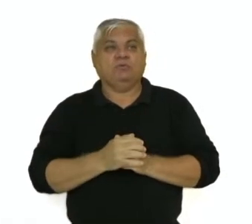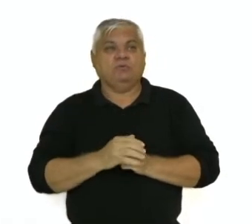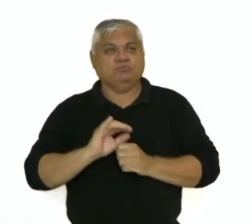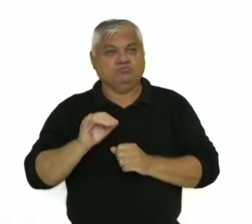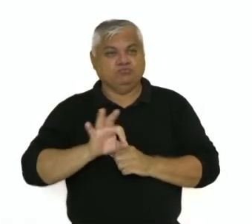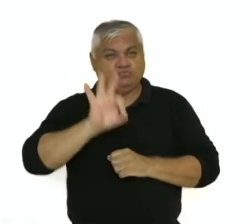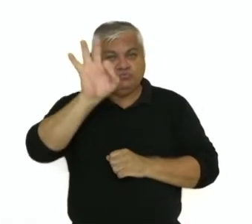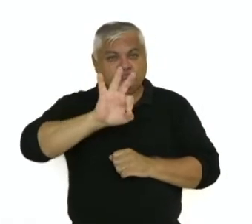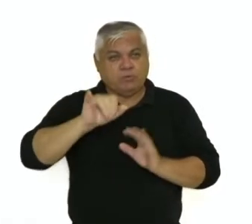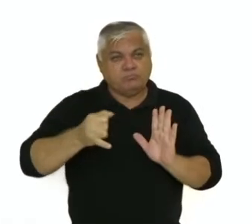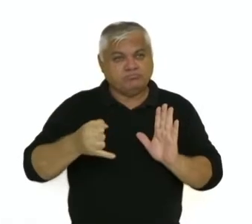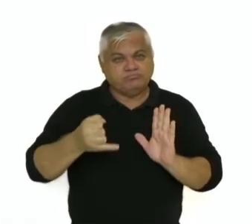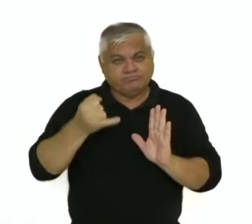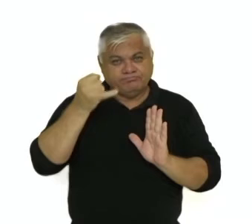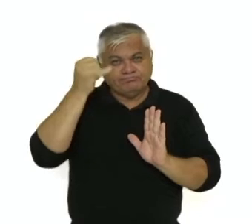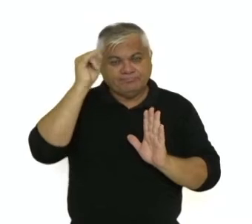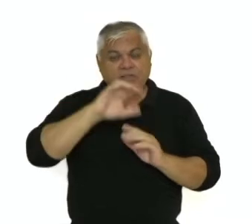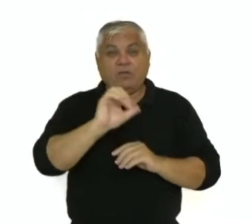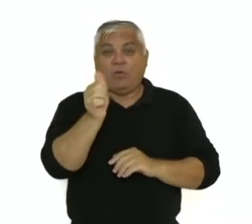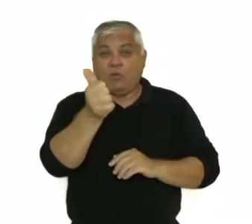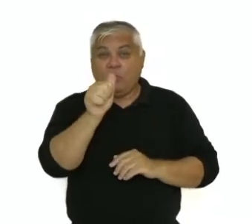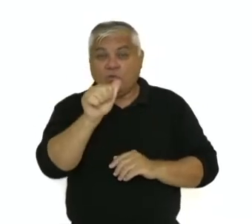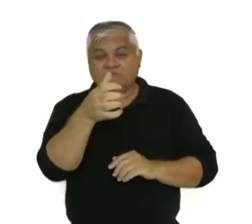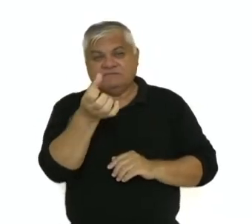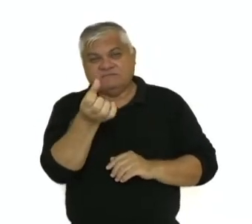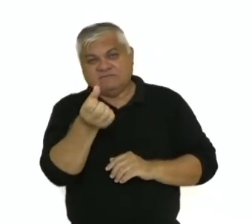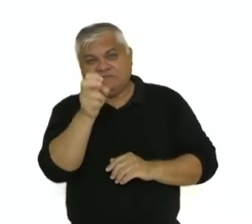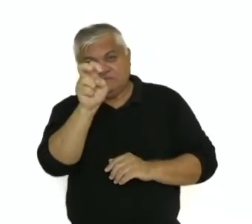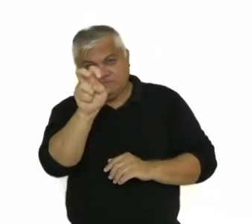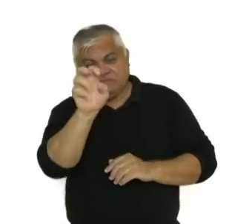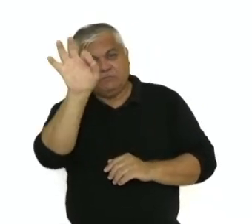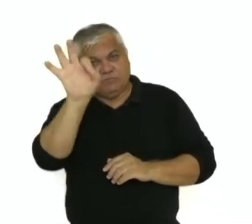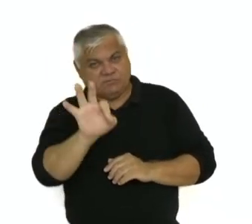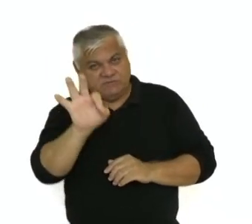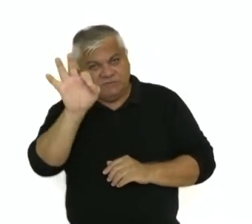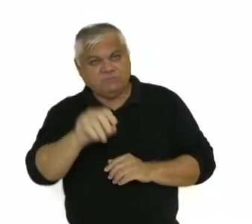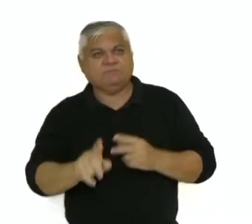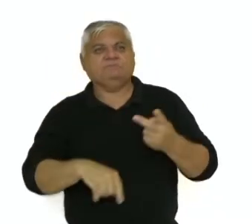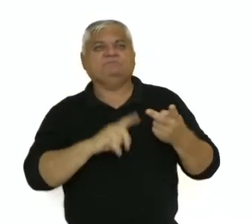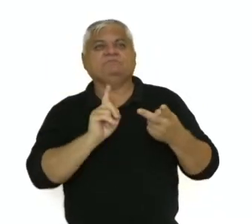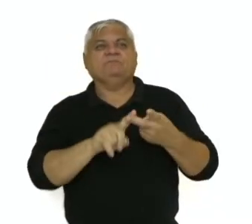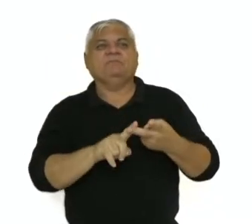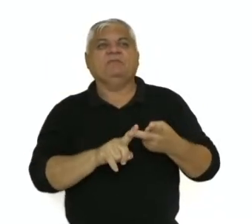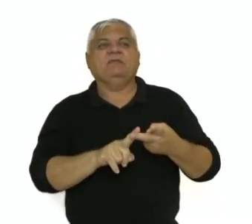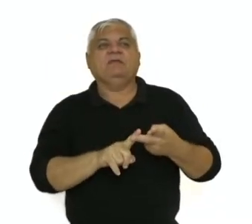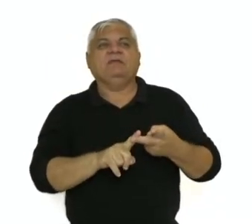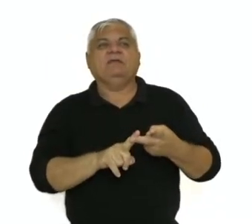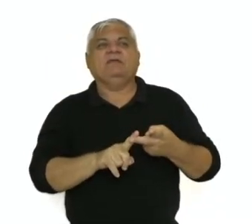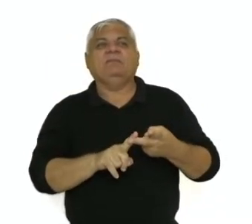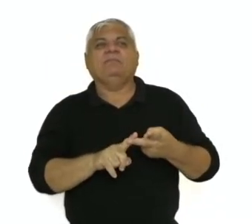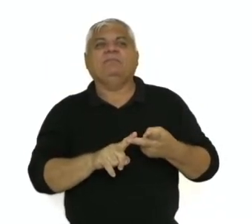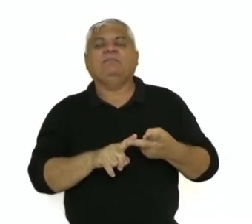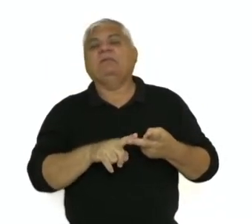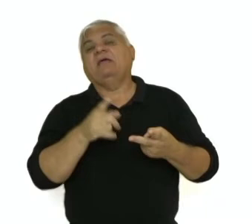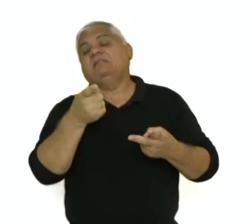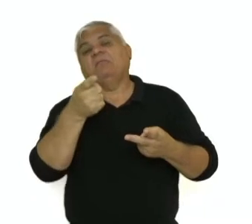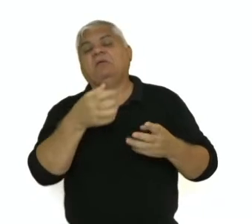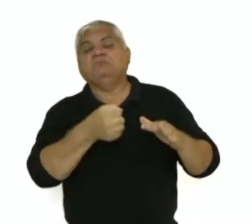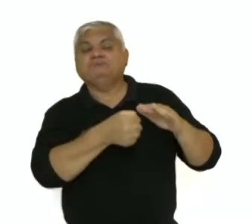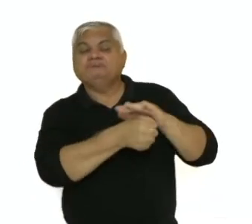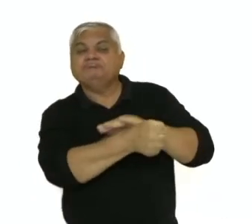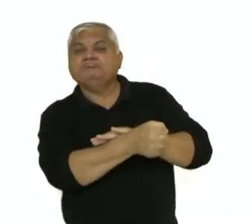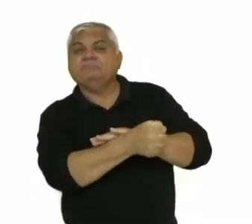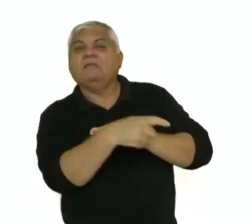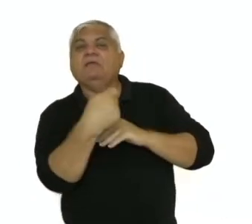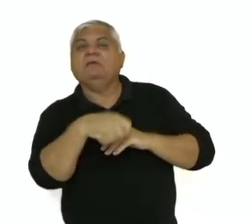Considere que o CDI seja de 11,65% ao ano. Para investir ali, o que a